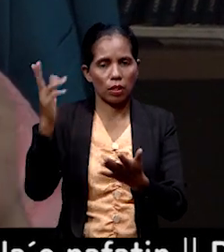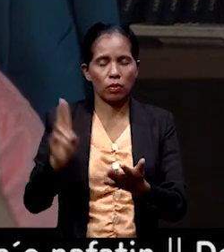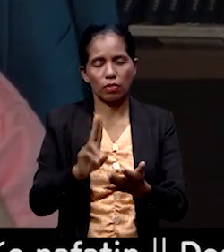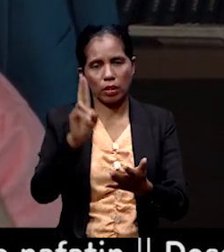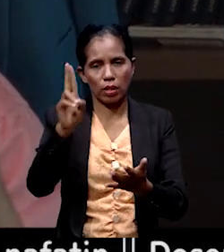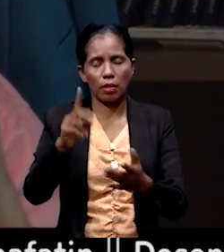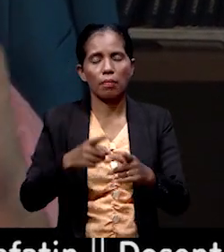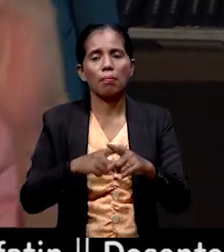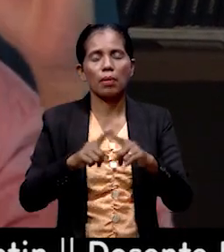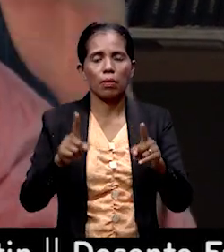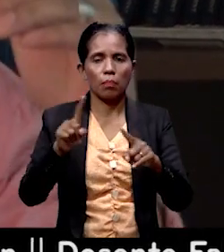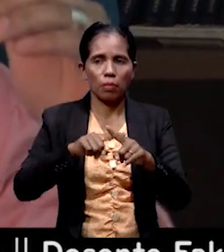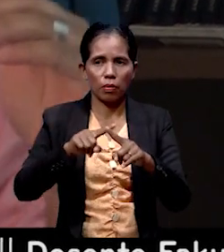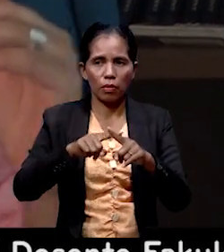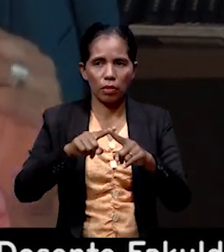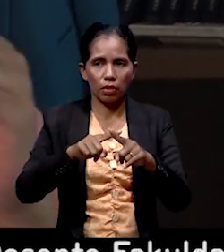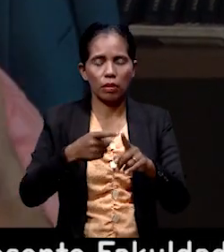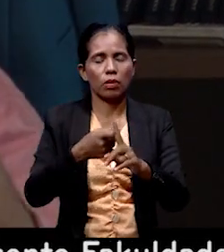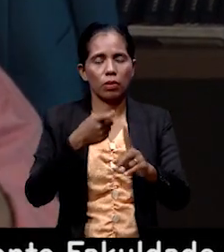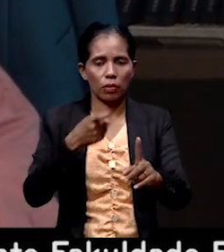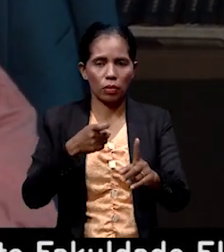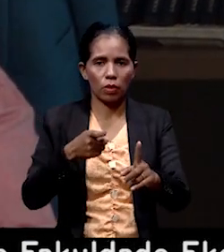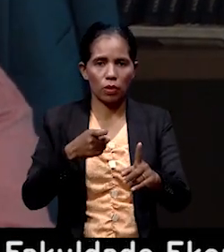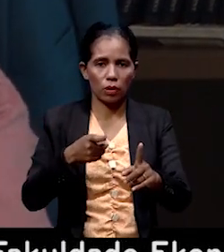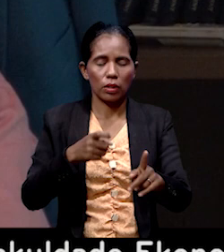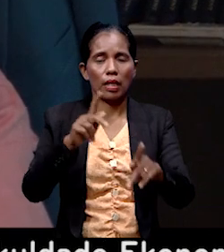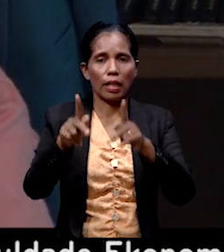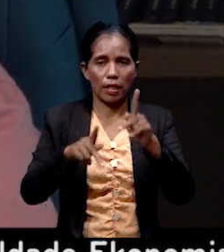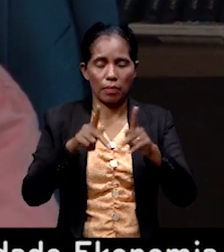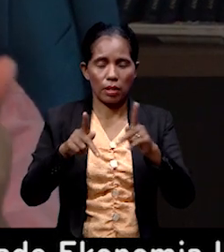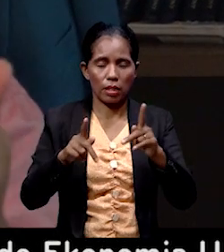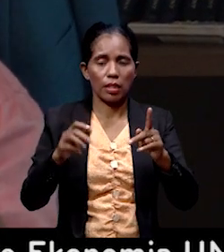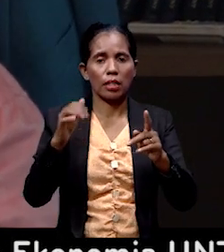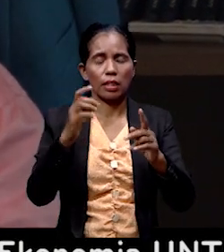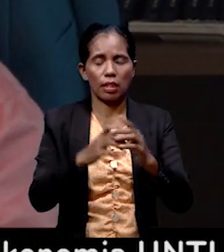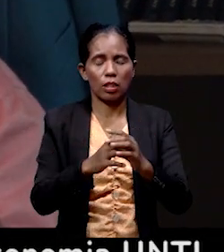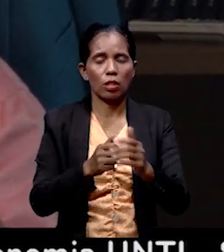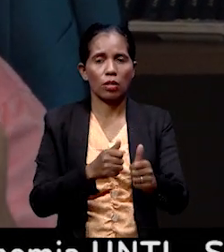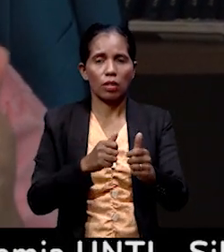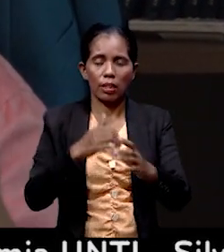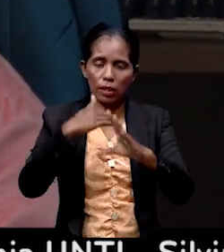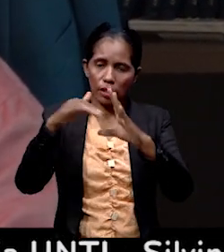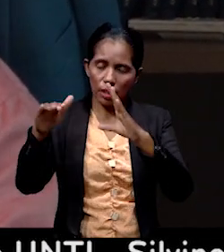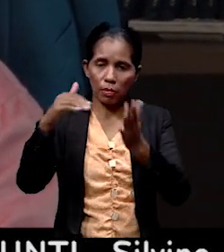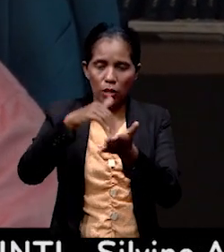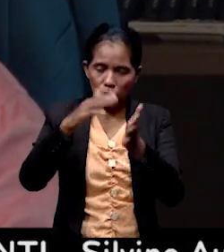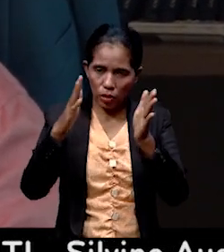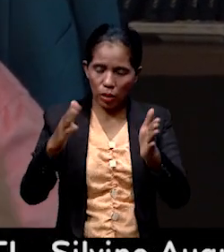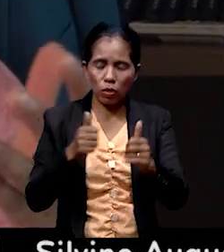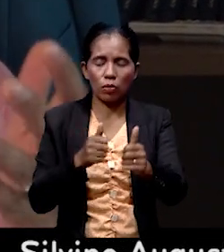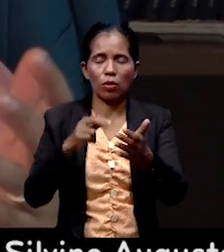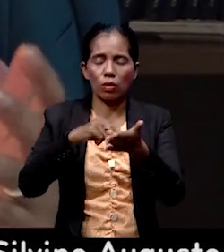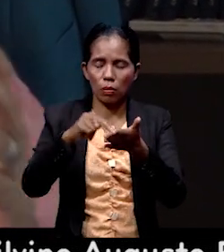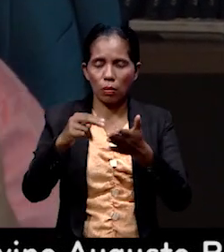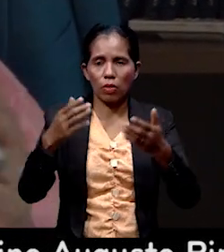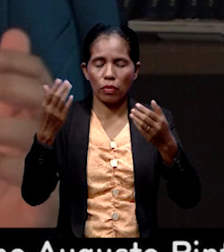Ba pulsa ne operador sira mak transfer diretamente ba kada alunu tuir numero nebe maka fo. Agora se musude